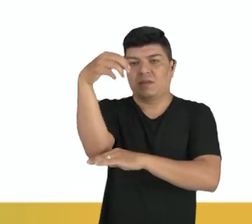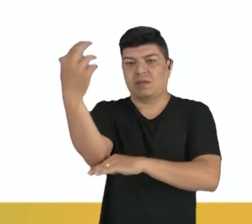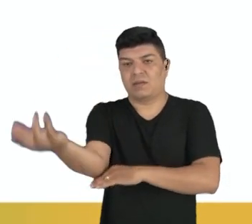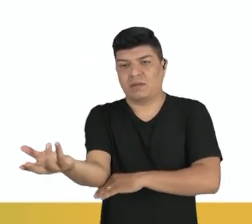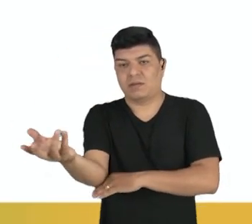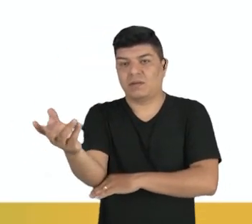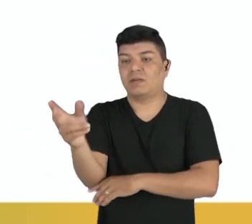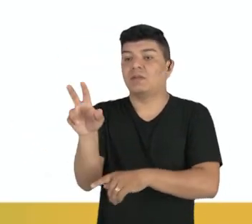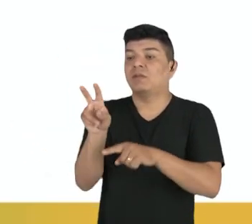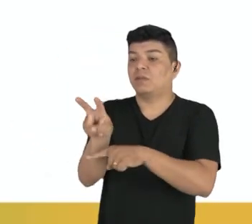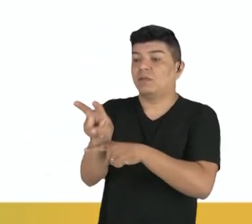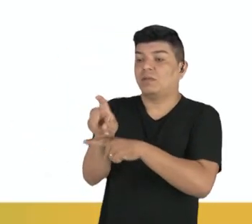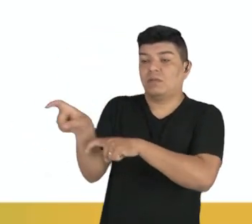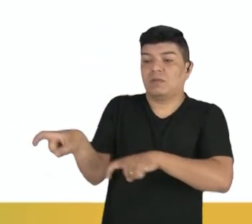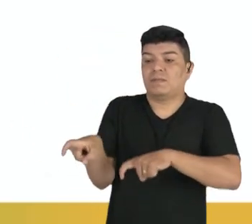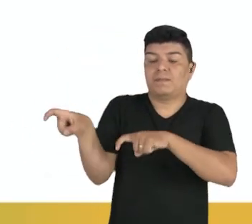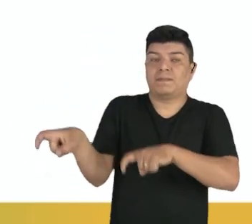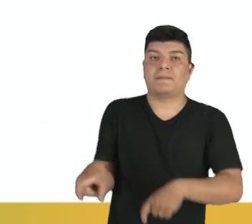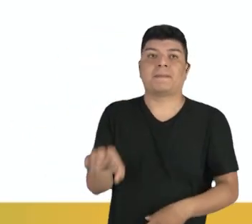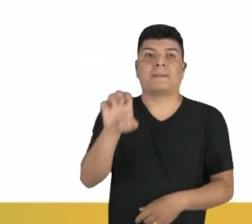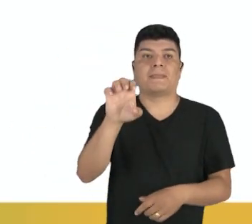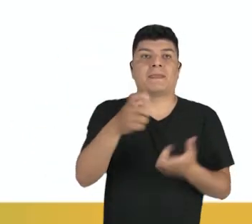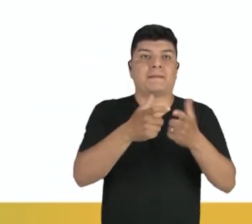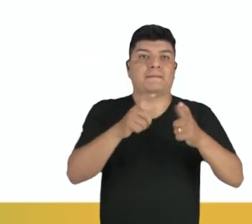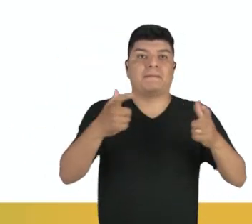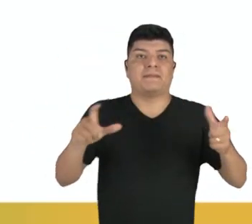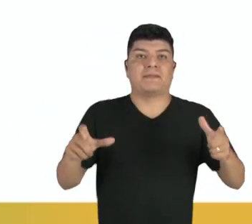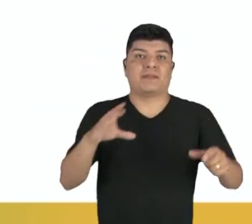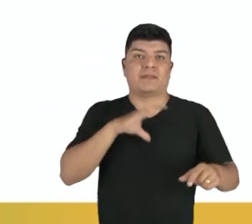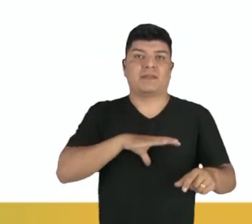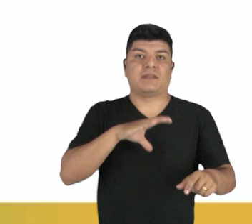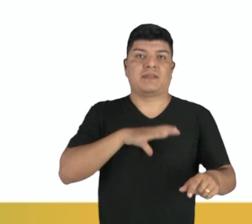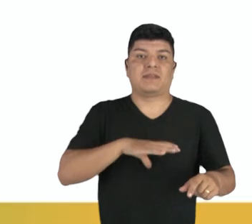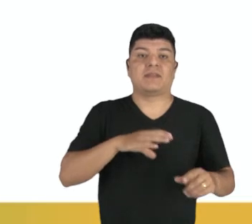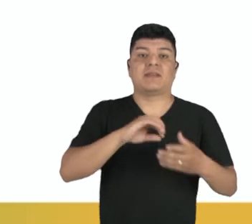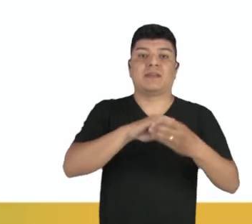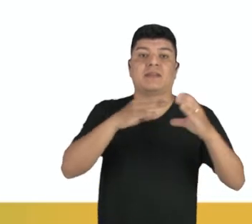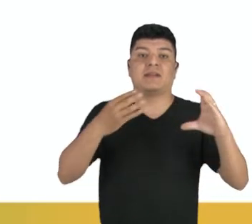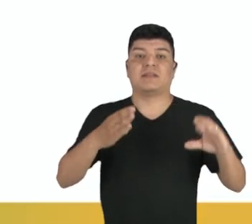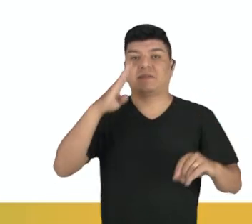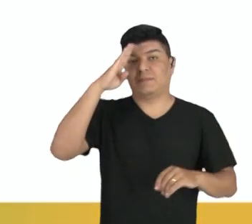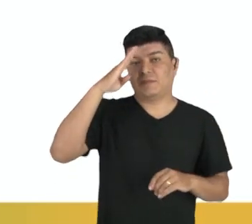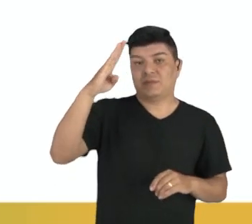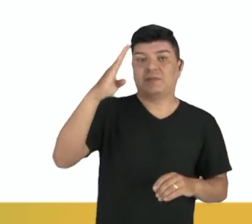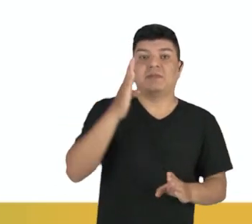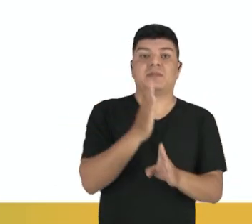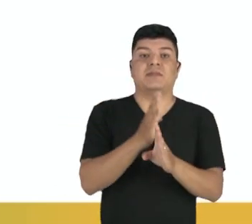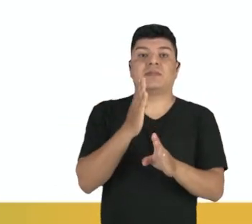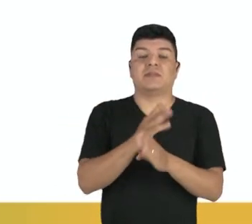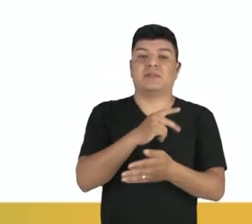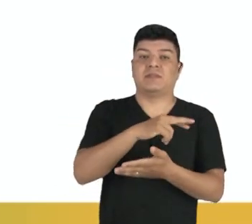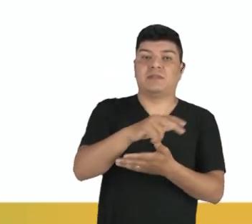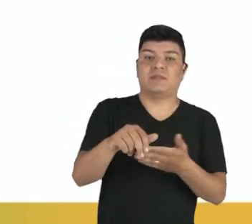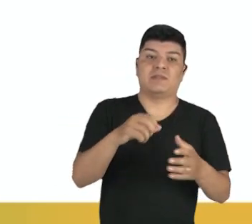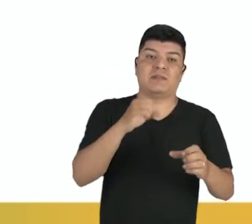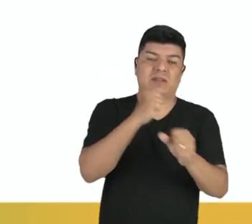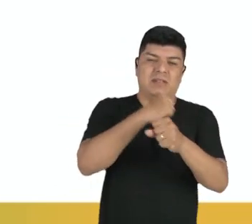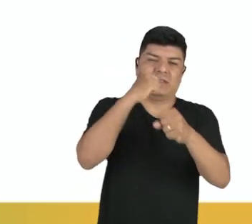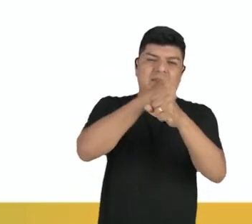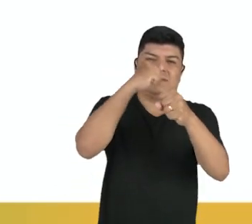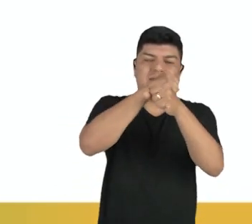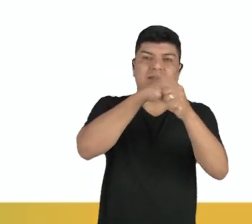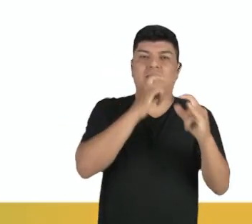à agropecuária. Letra E, aumento da urbanização, caracterizado principalmente pelas inúmeras construções